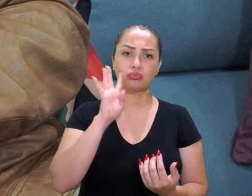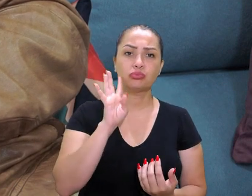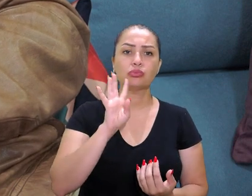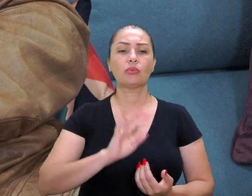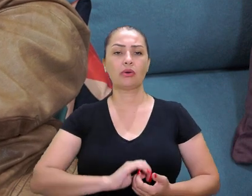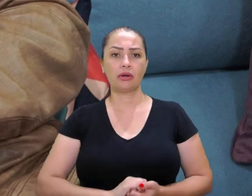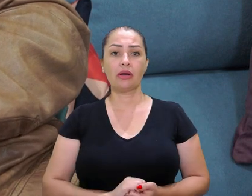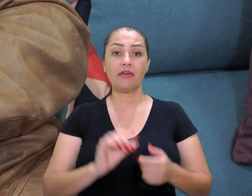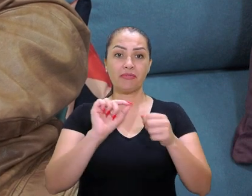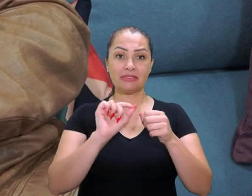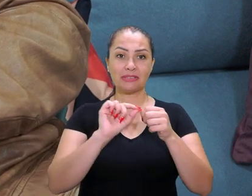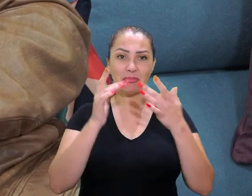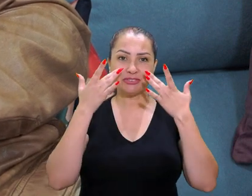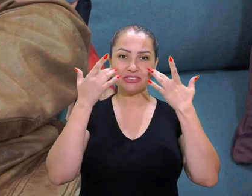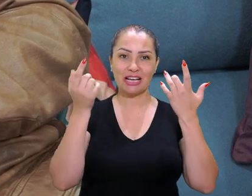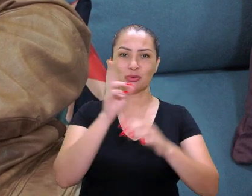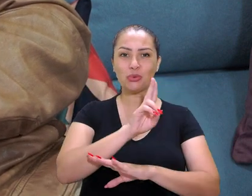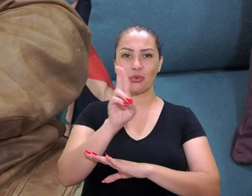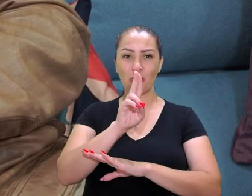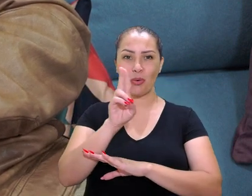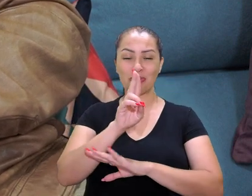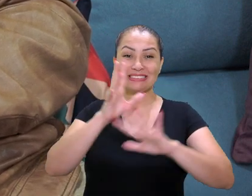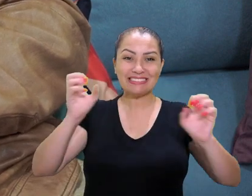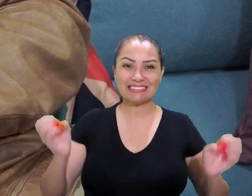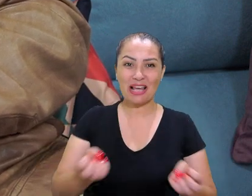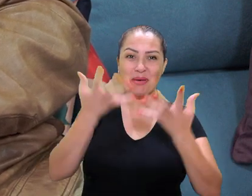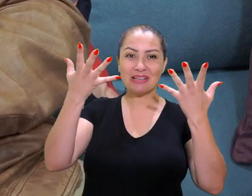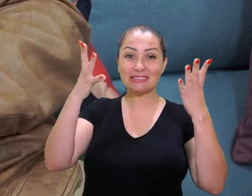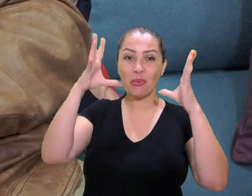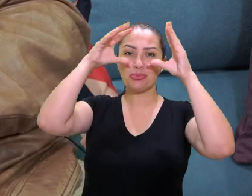Nós fizemos um espetáculo que se chamava Celebração Noturna,